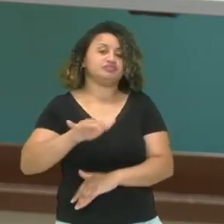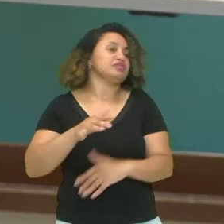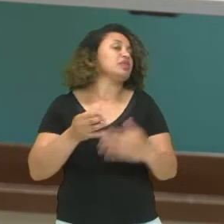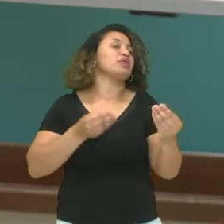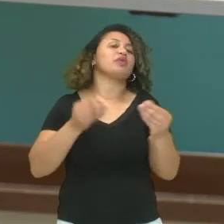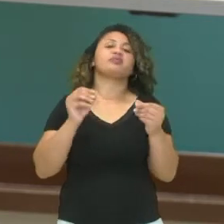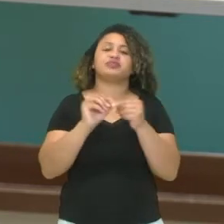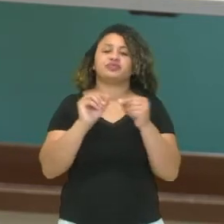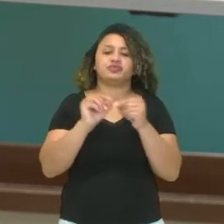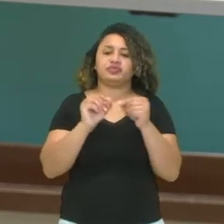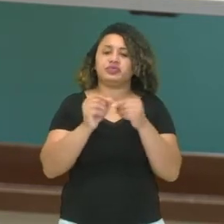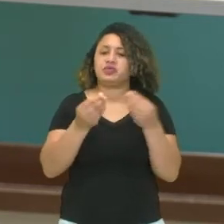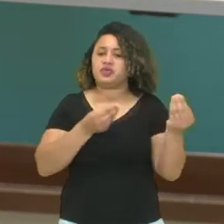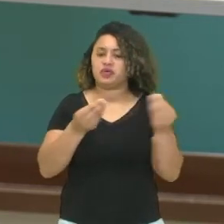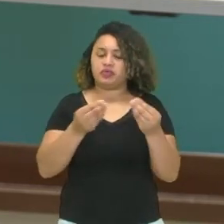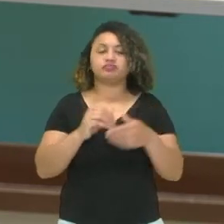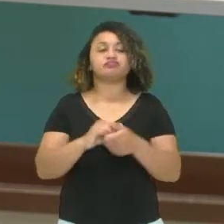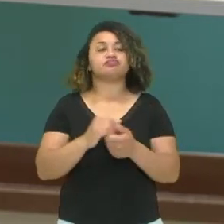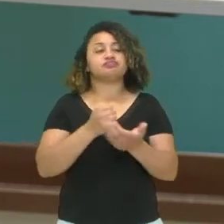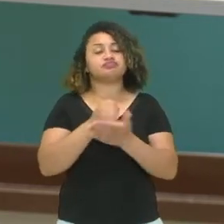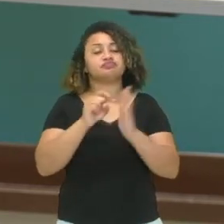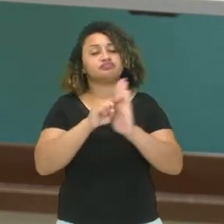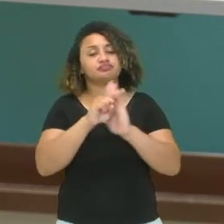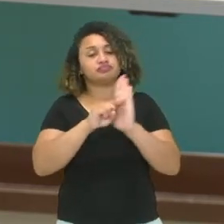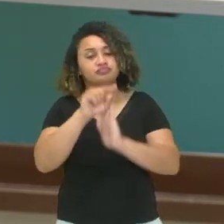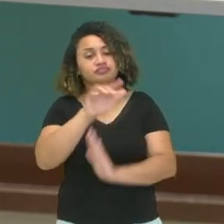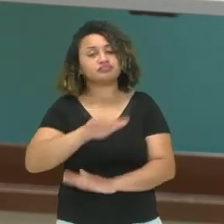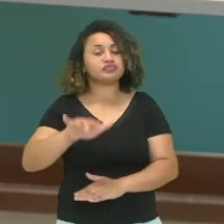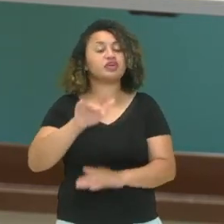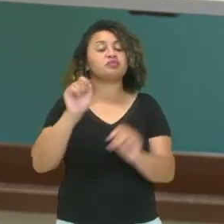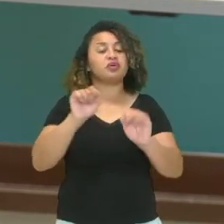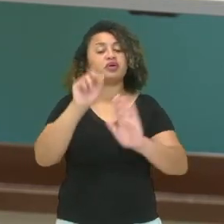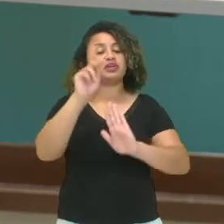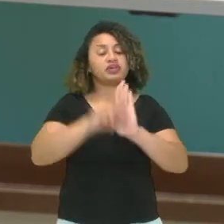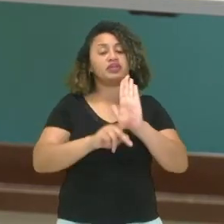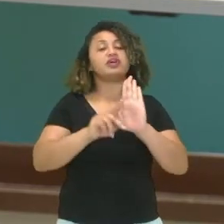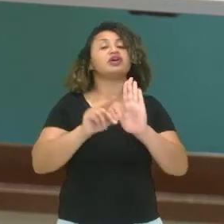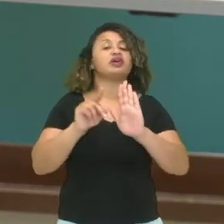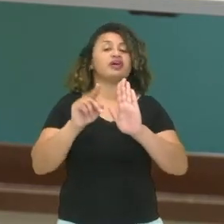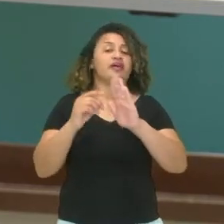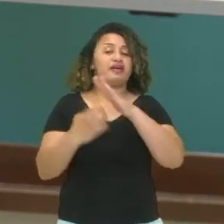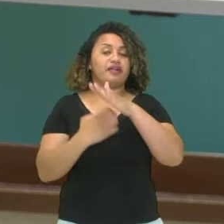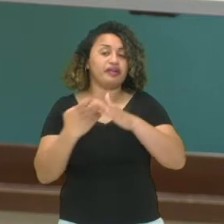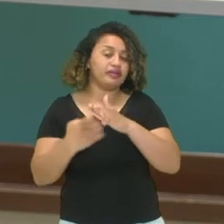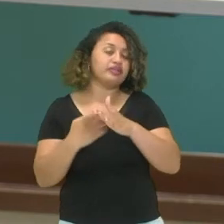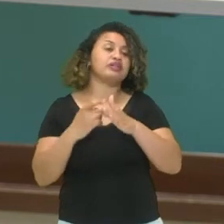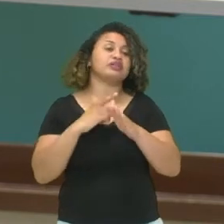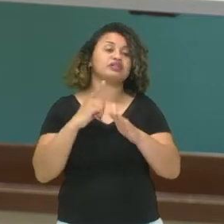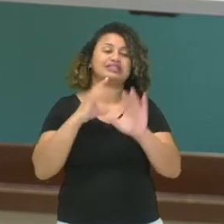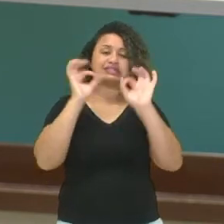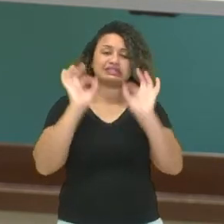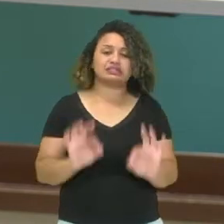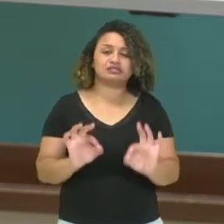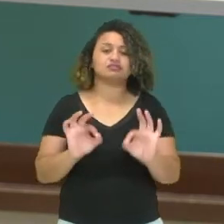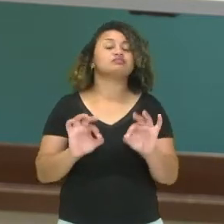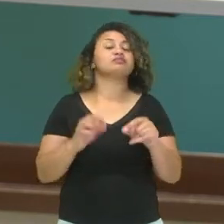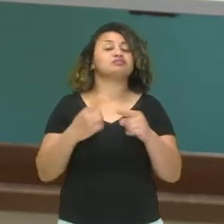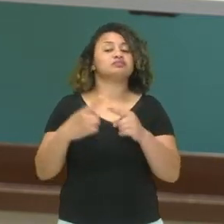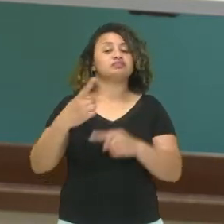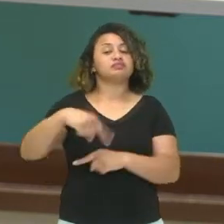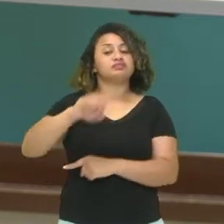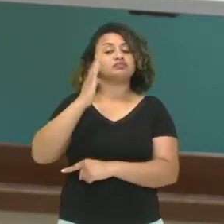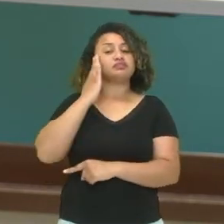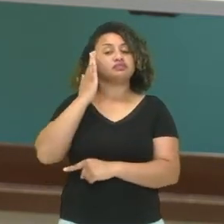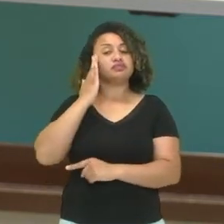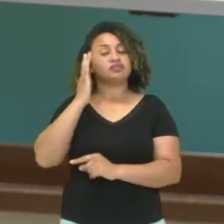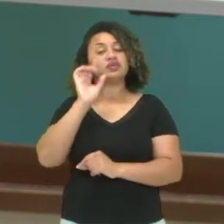elas fizeram isso? Com base na pesquisa de mercado, elas poderão planejar o empreendimento com mais exatidão, pois saberão os